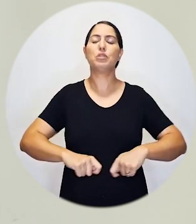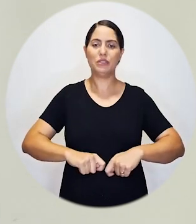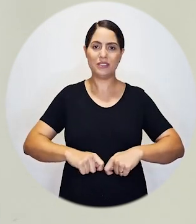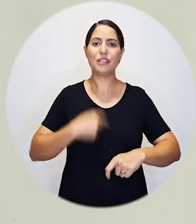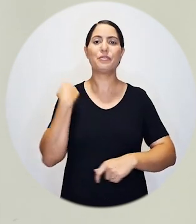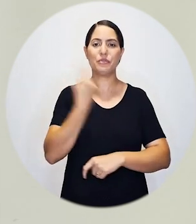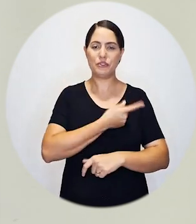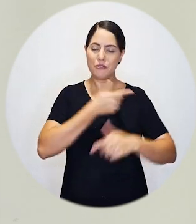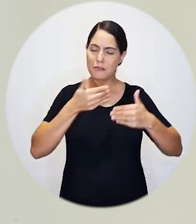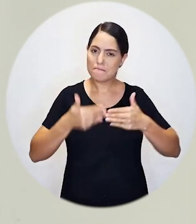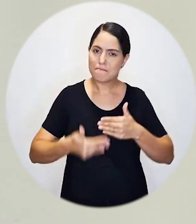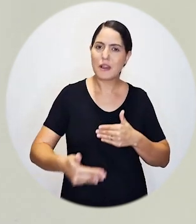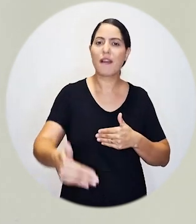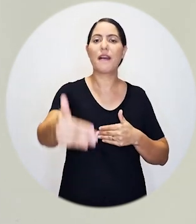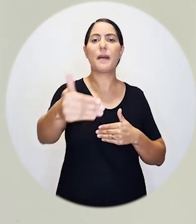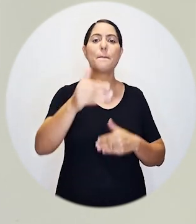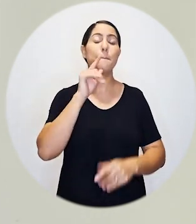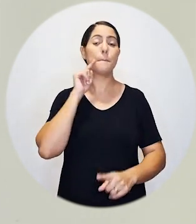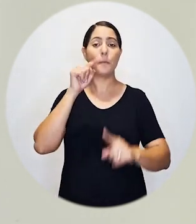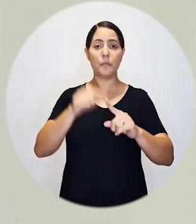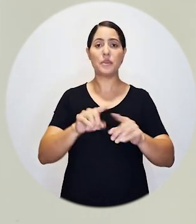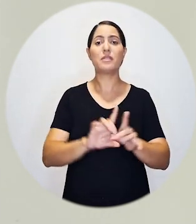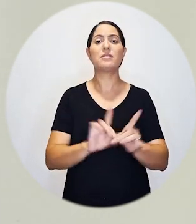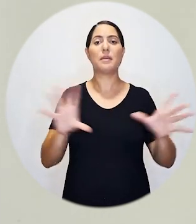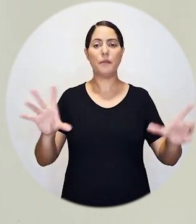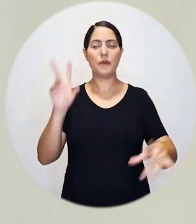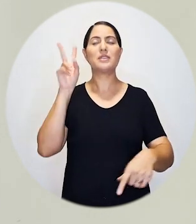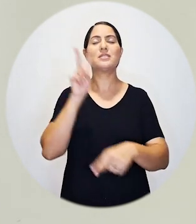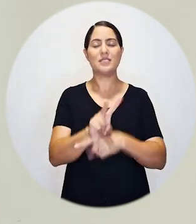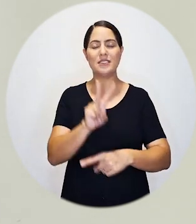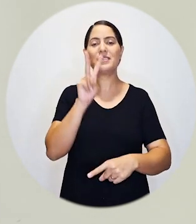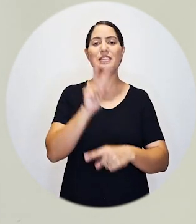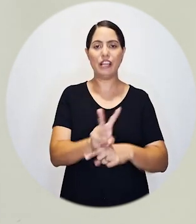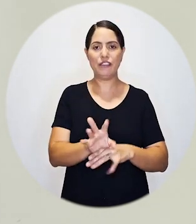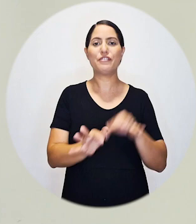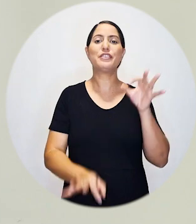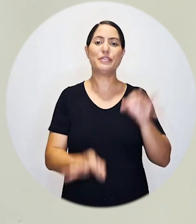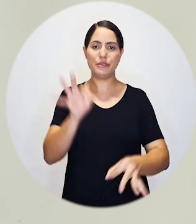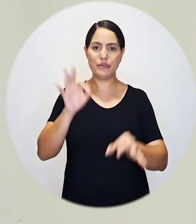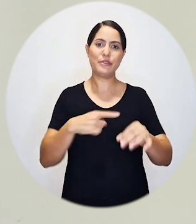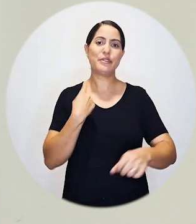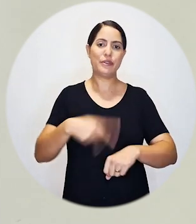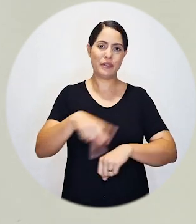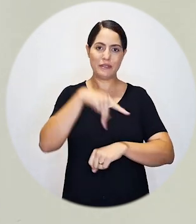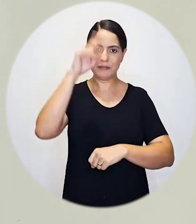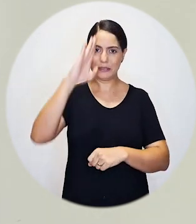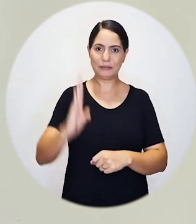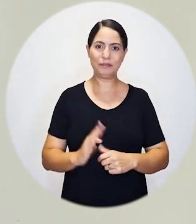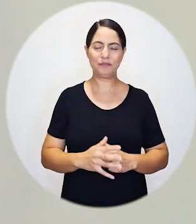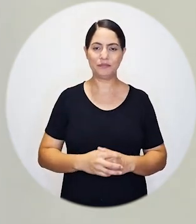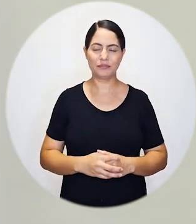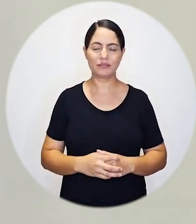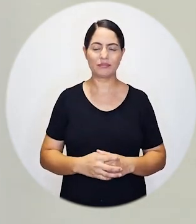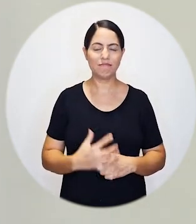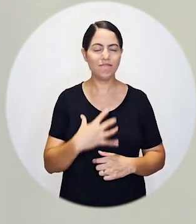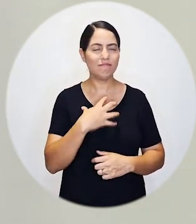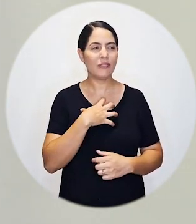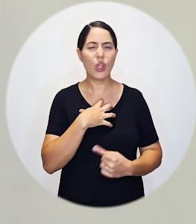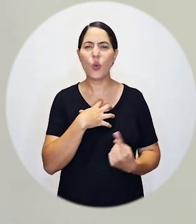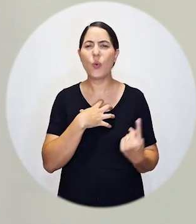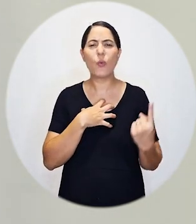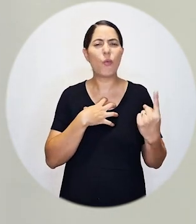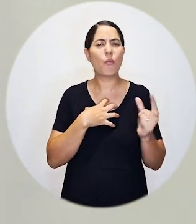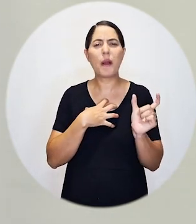e contribuam para a nossa caminhada em defesa da democracia e da justiça em nosso país. Hoje eu tenho só